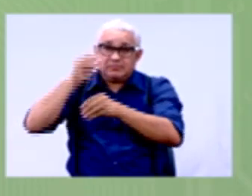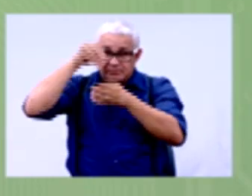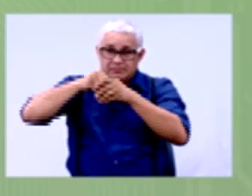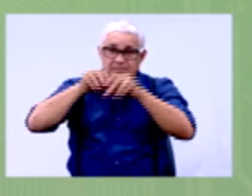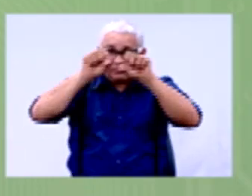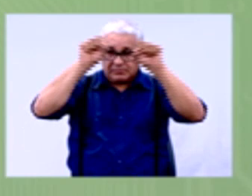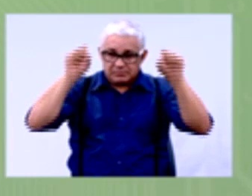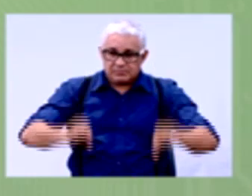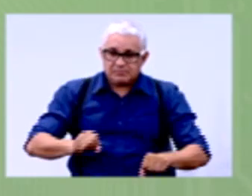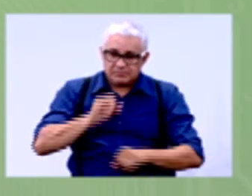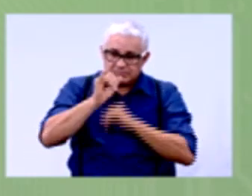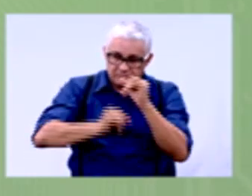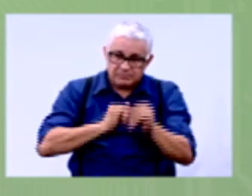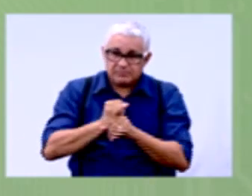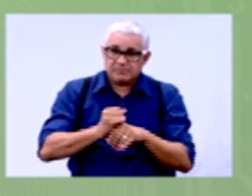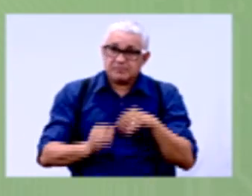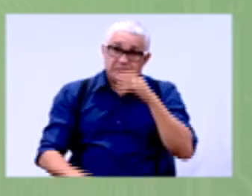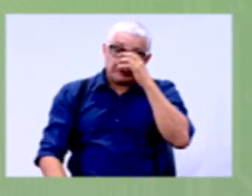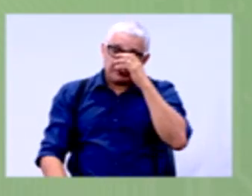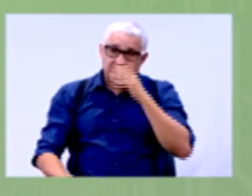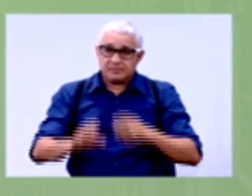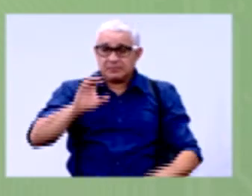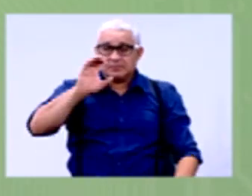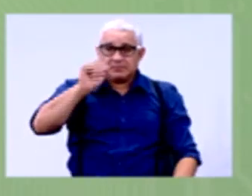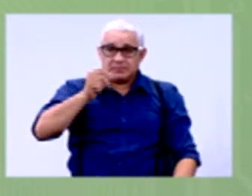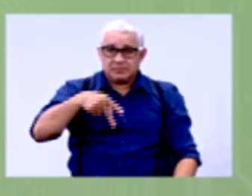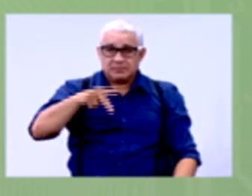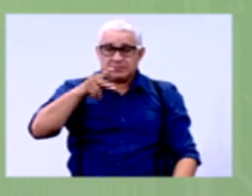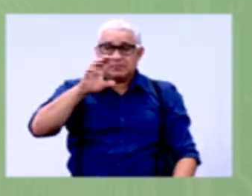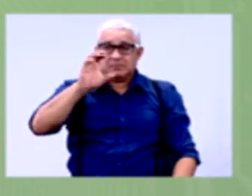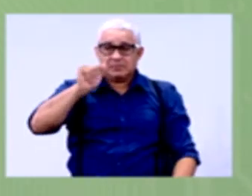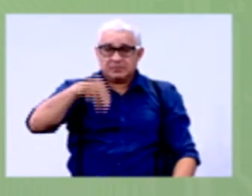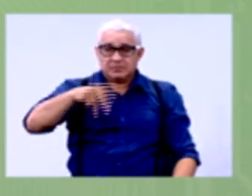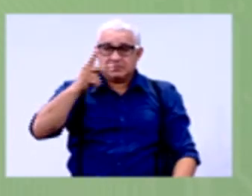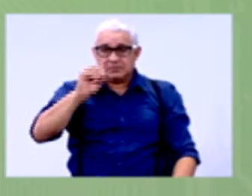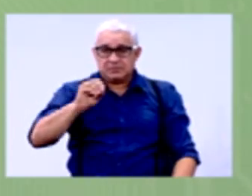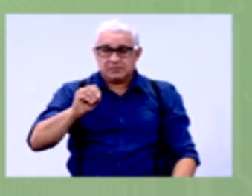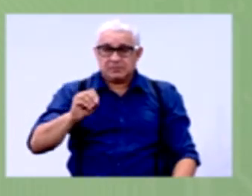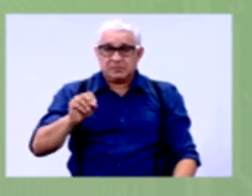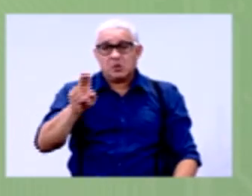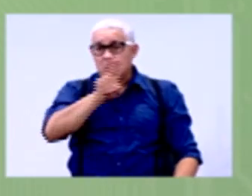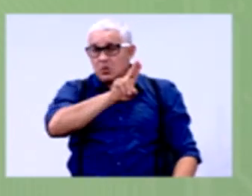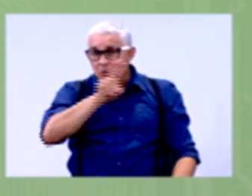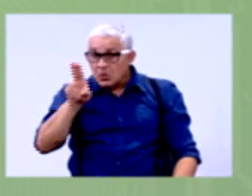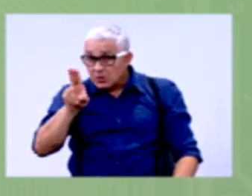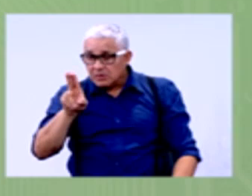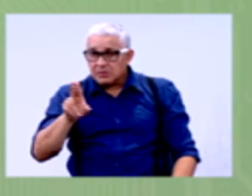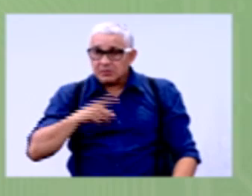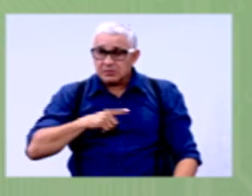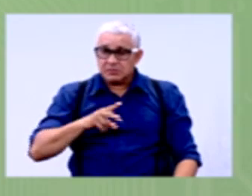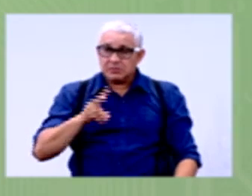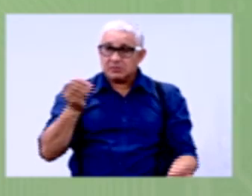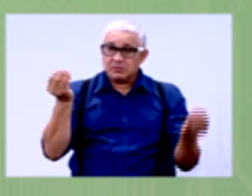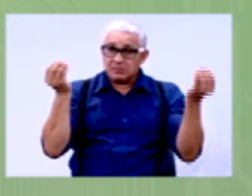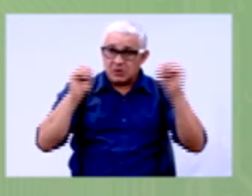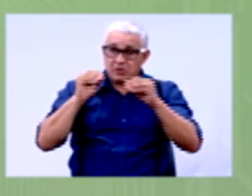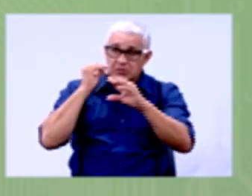nosso navegador. No caso, no campo nome, na chave nome, nós vamos enviar o valor que está armazenado.